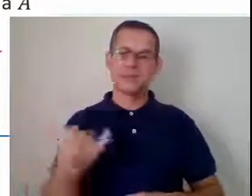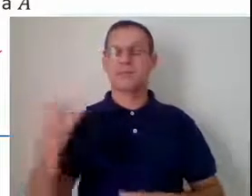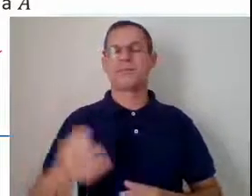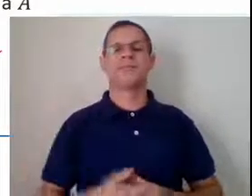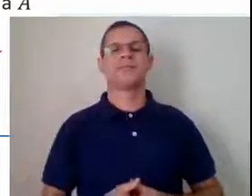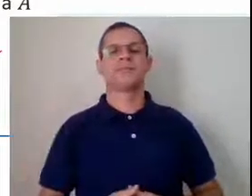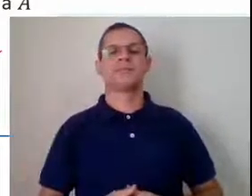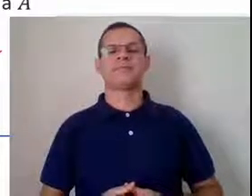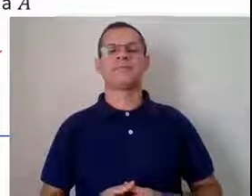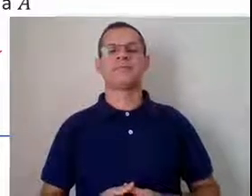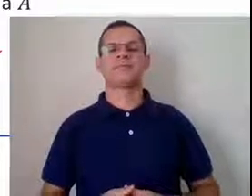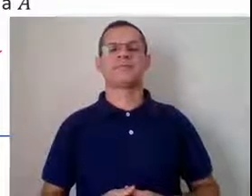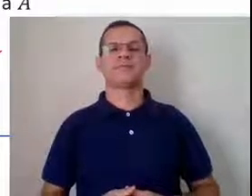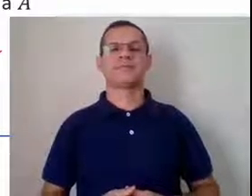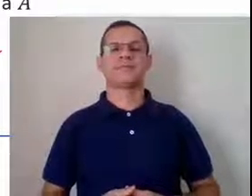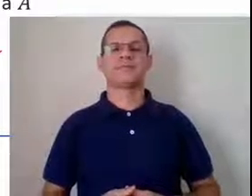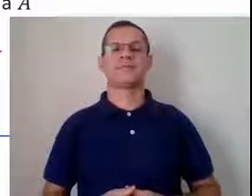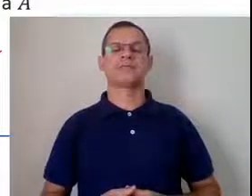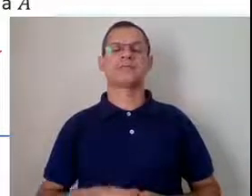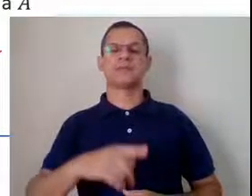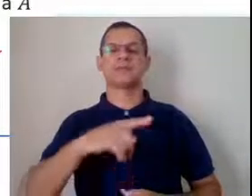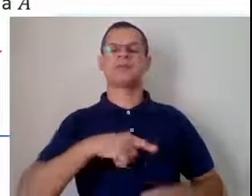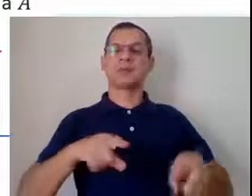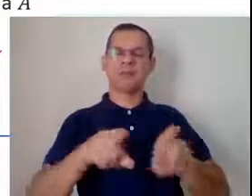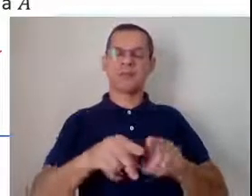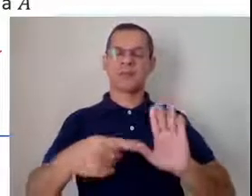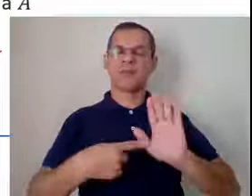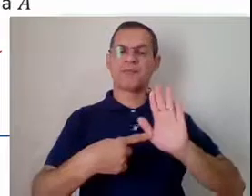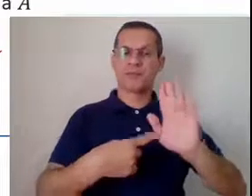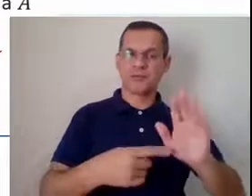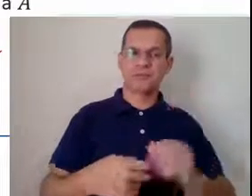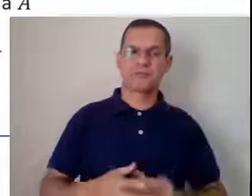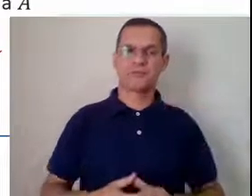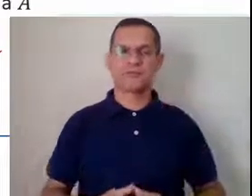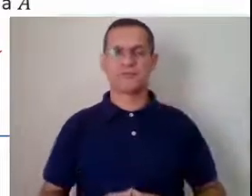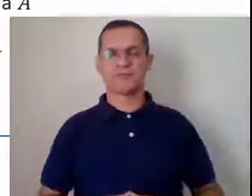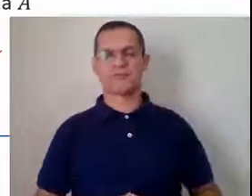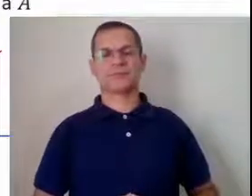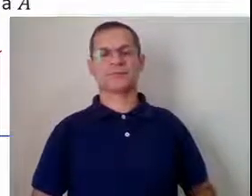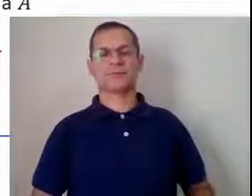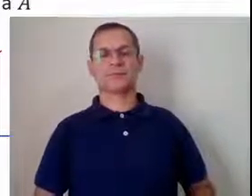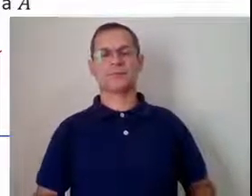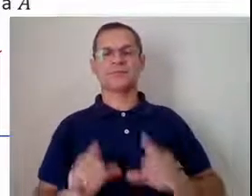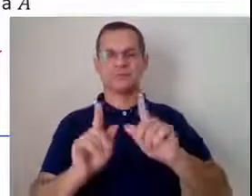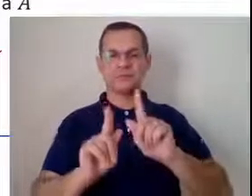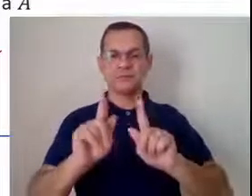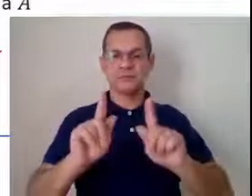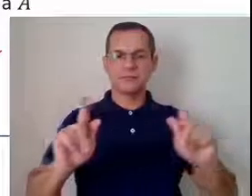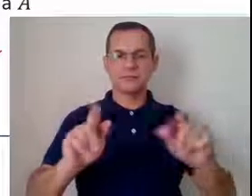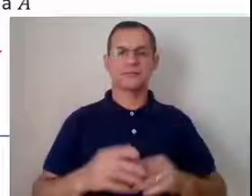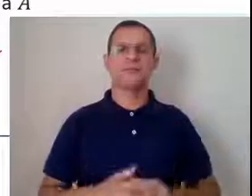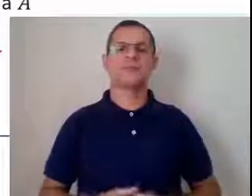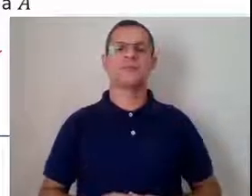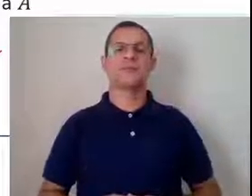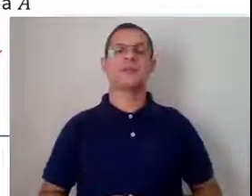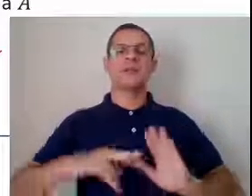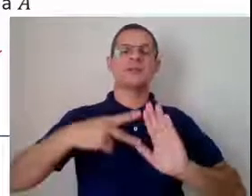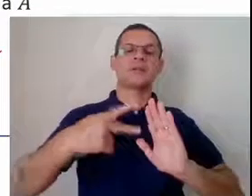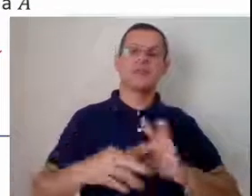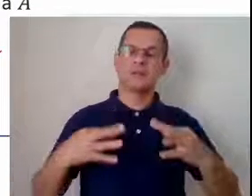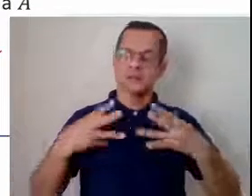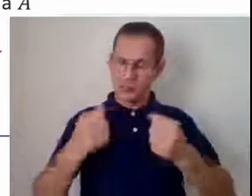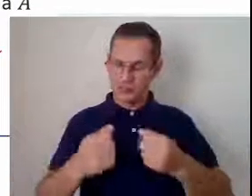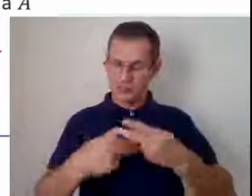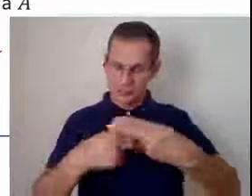importante. Tá? Nós temos algumas representações gráficas, né? O que quer dizer?